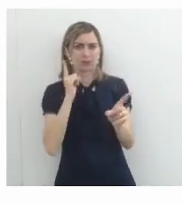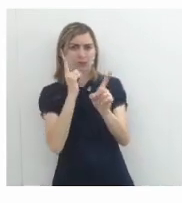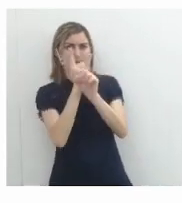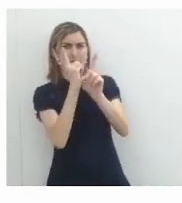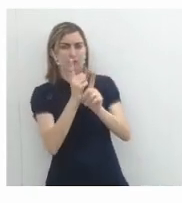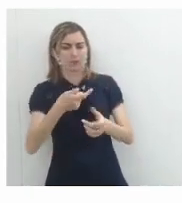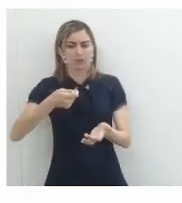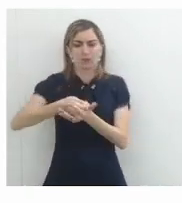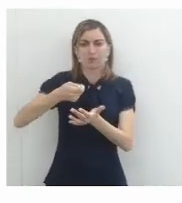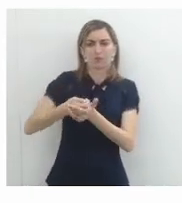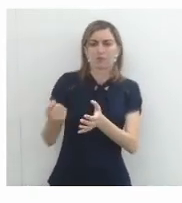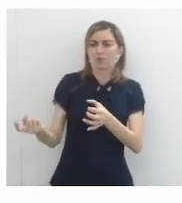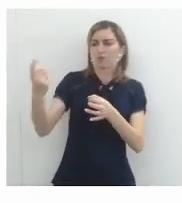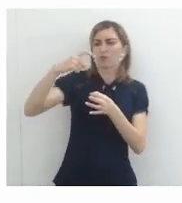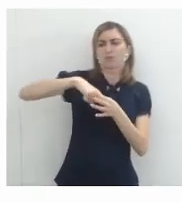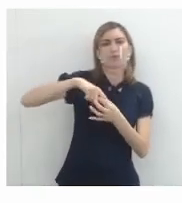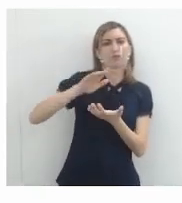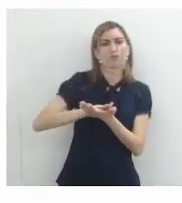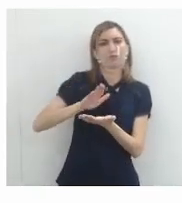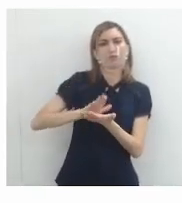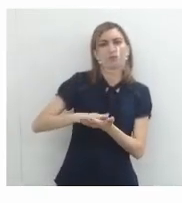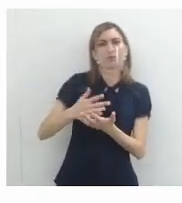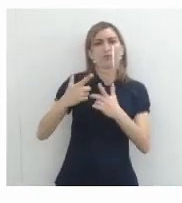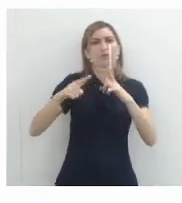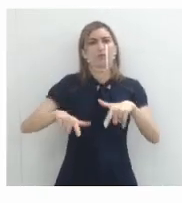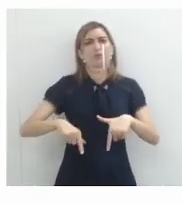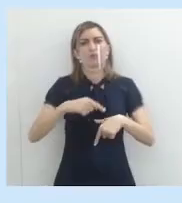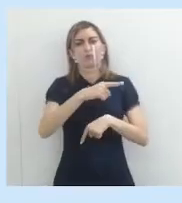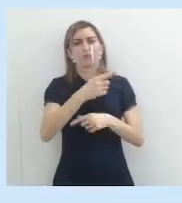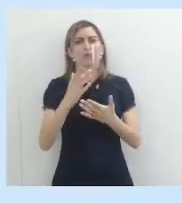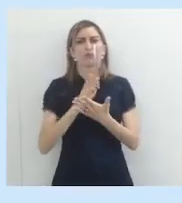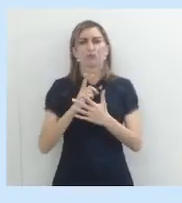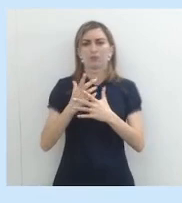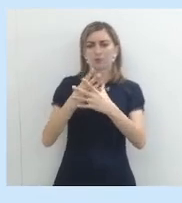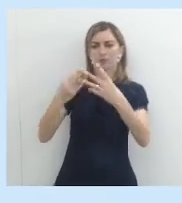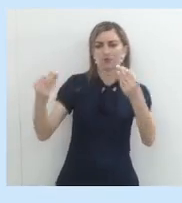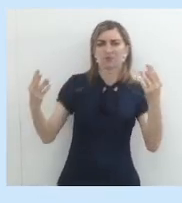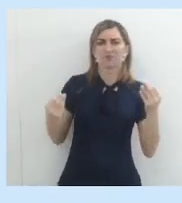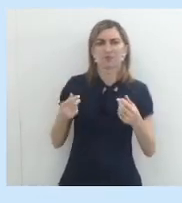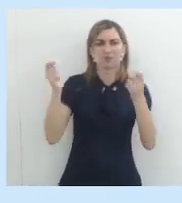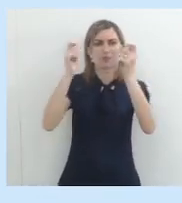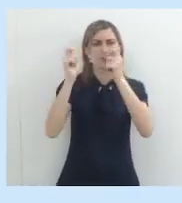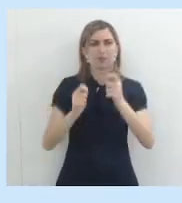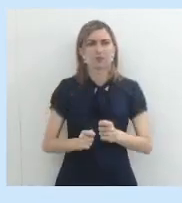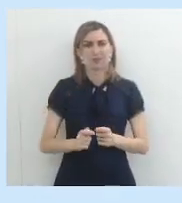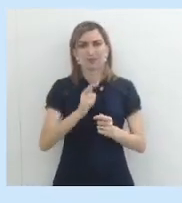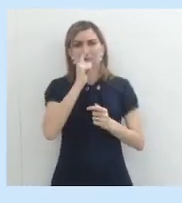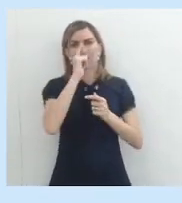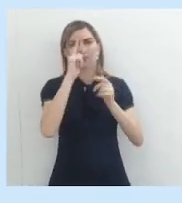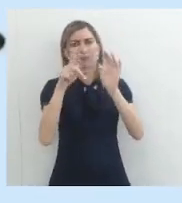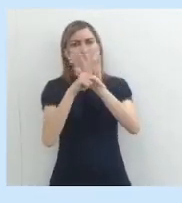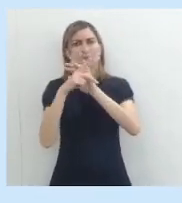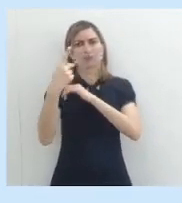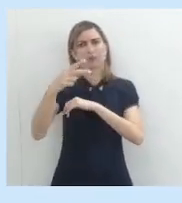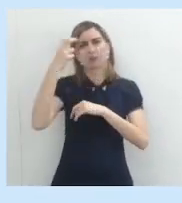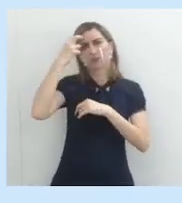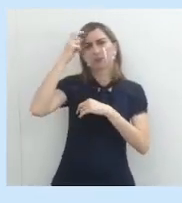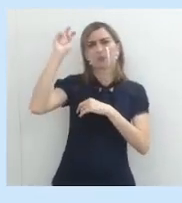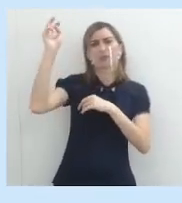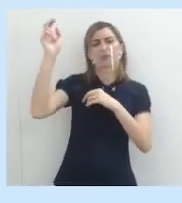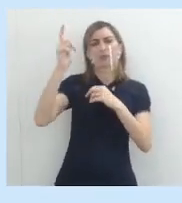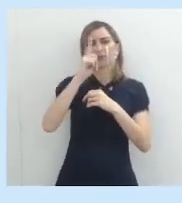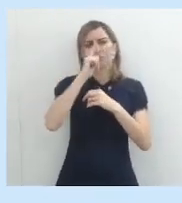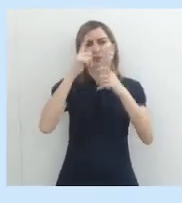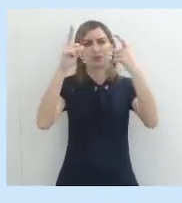exigindo o retorno dos objetos para o seu lugar de origem. Então, porque tem muitos objetos da arte grega que fazem parte da história e da cultura grega que estão